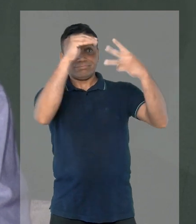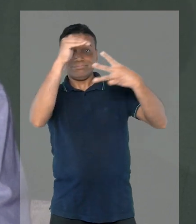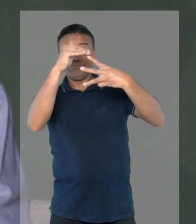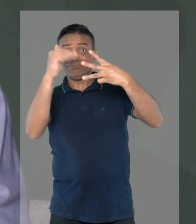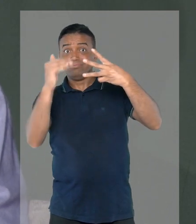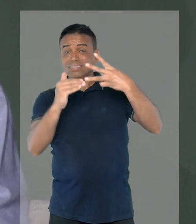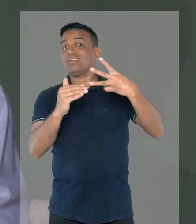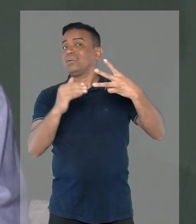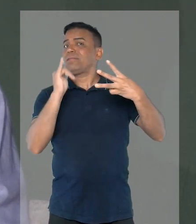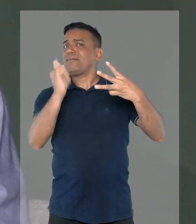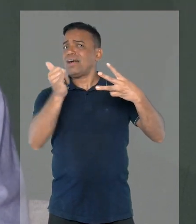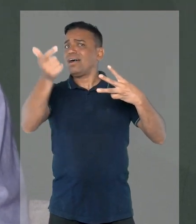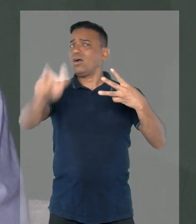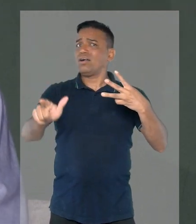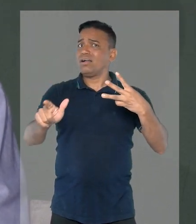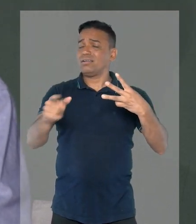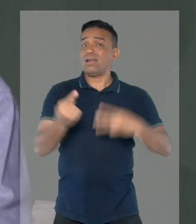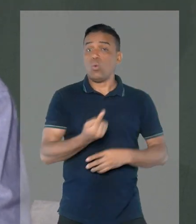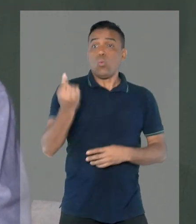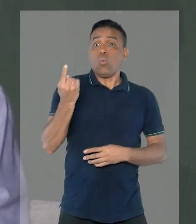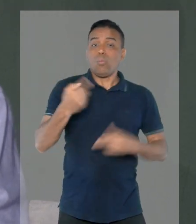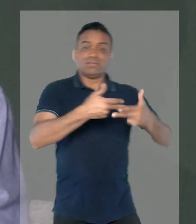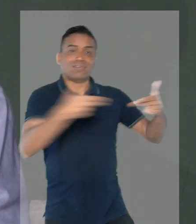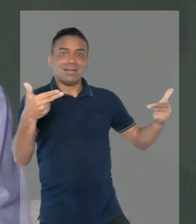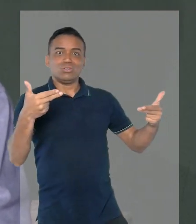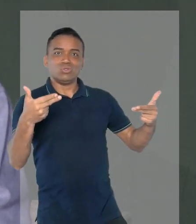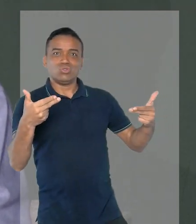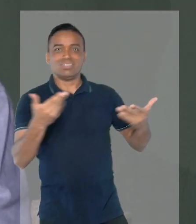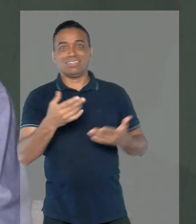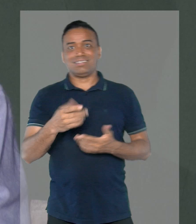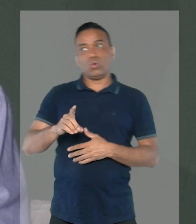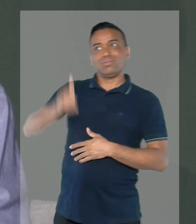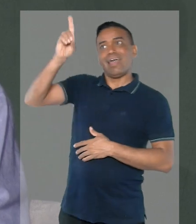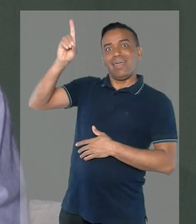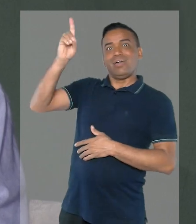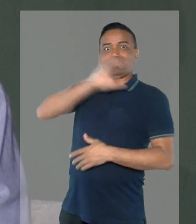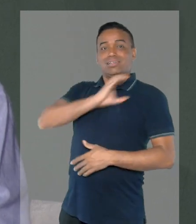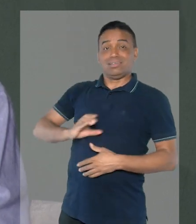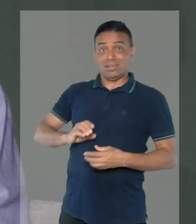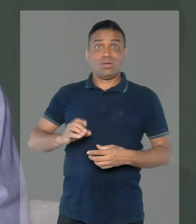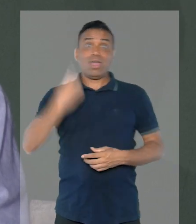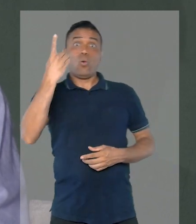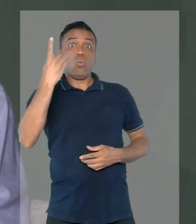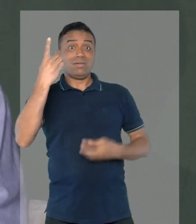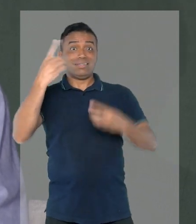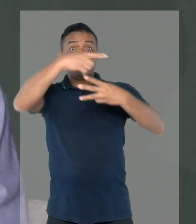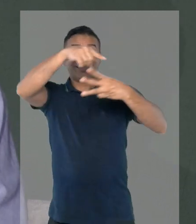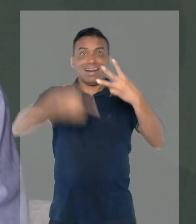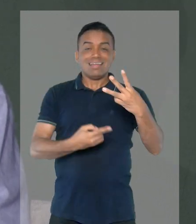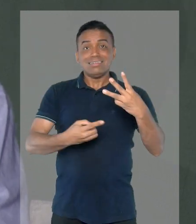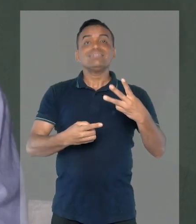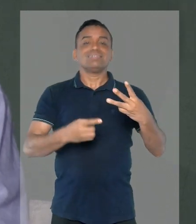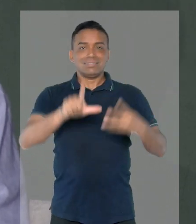modo de refalar alguma coisa que é una e múltipla, né? Como o Deus cristão, que é uno e trino, o Leminski vai